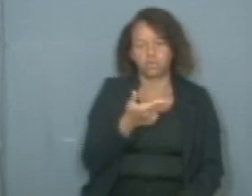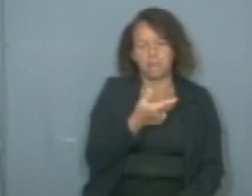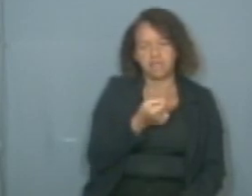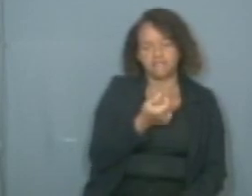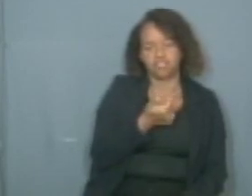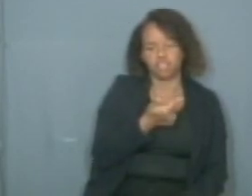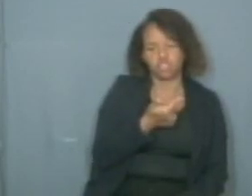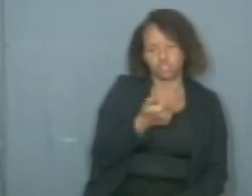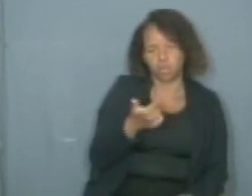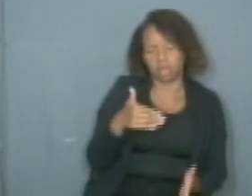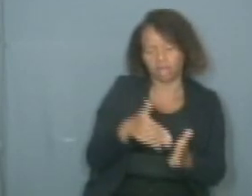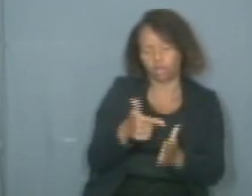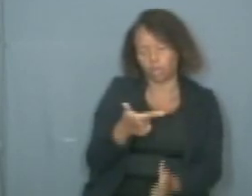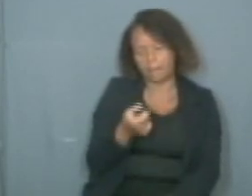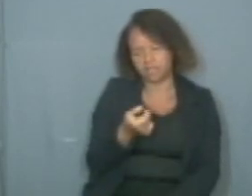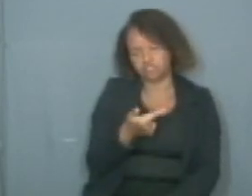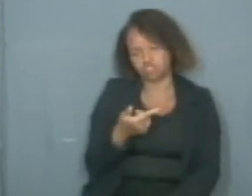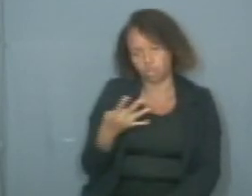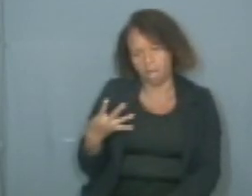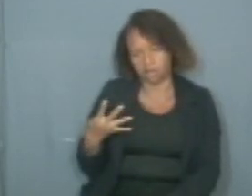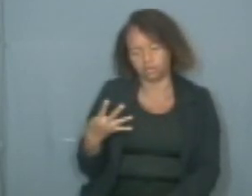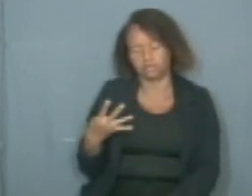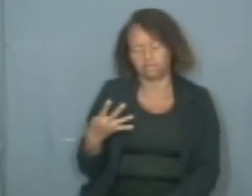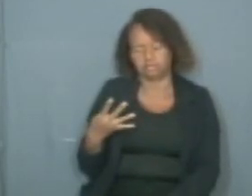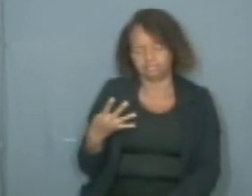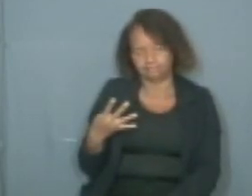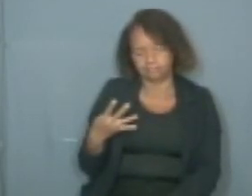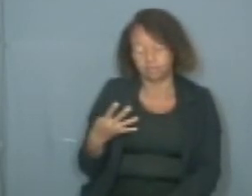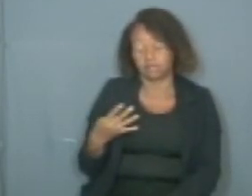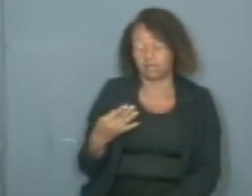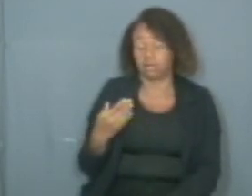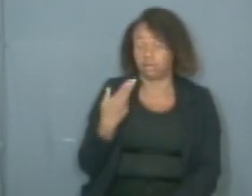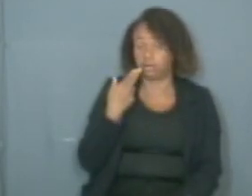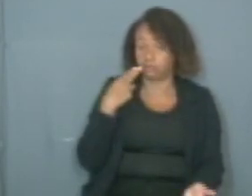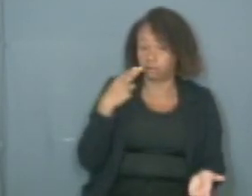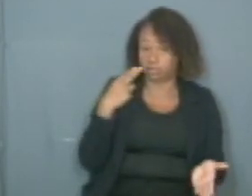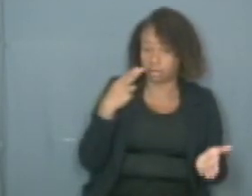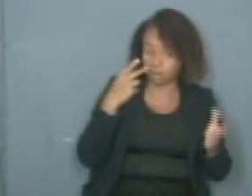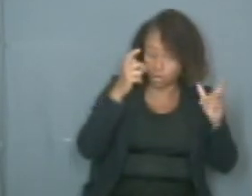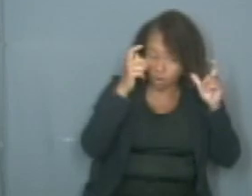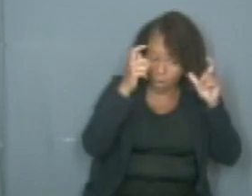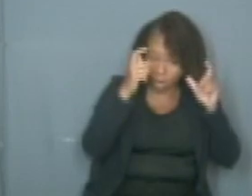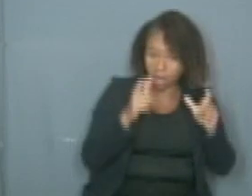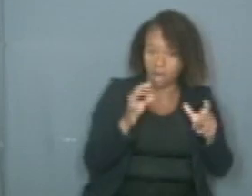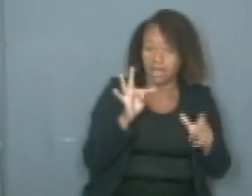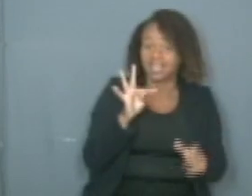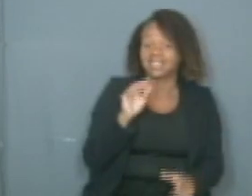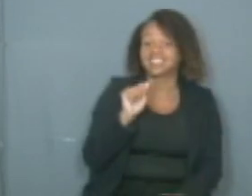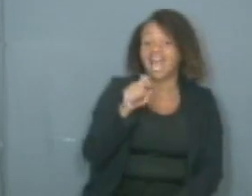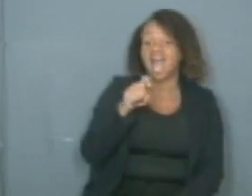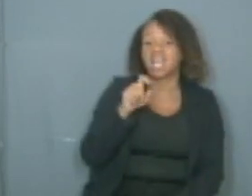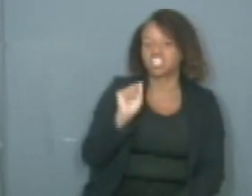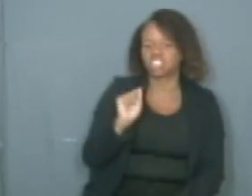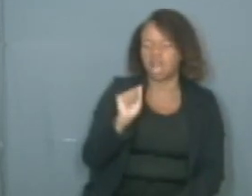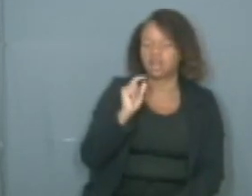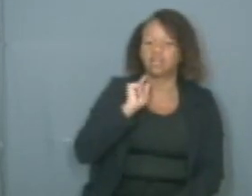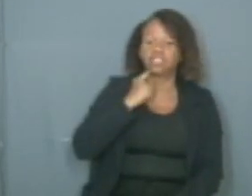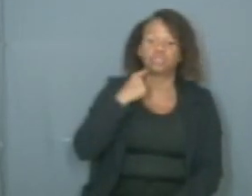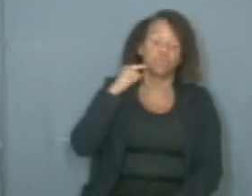a 2024. Porque taxa é para ser colocada no local que ela é direcionada. Taxa de lixo é por